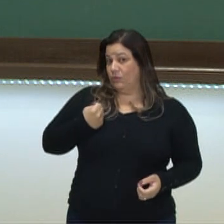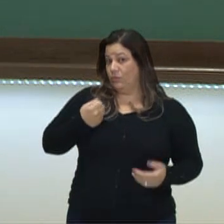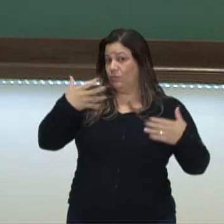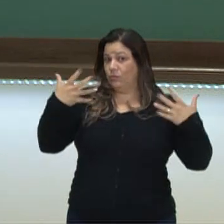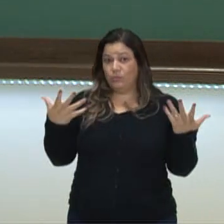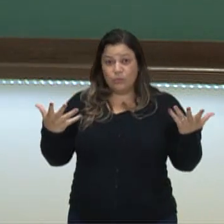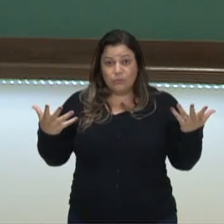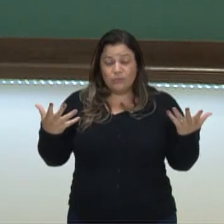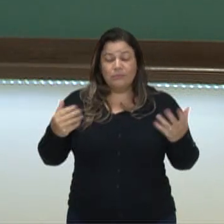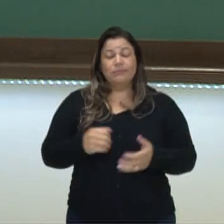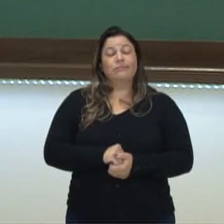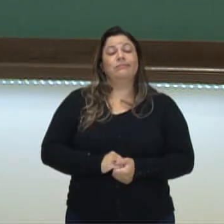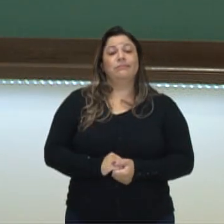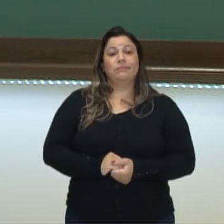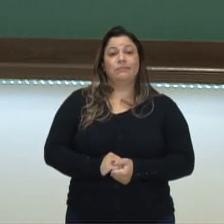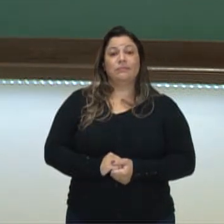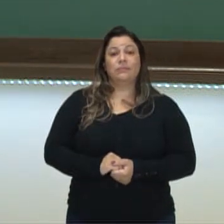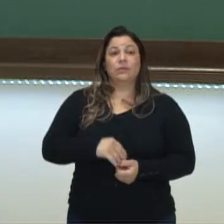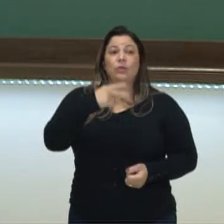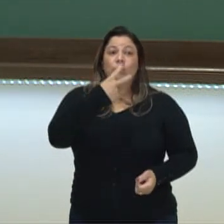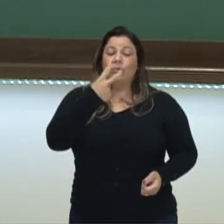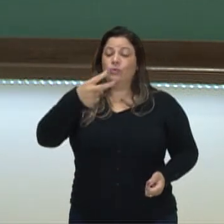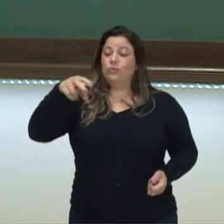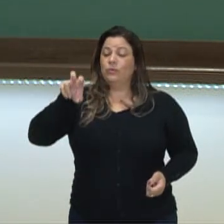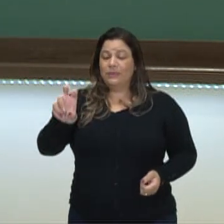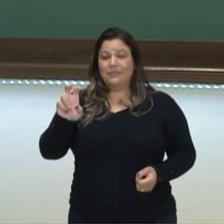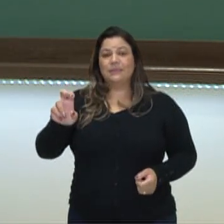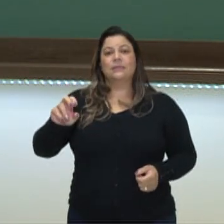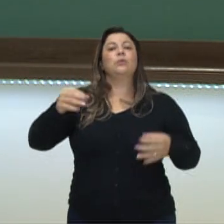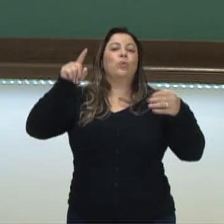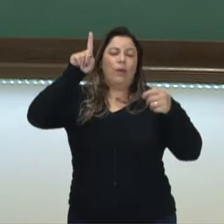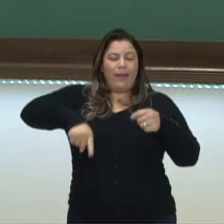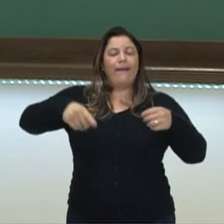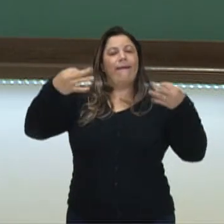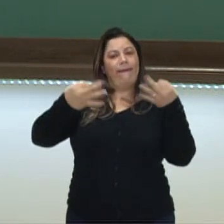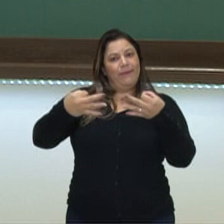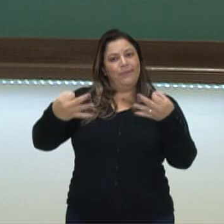Aliás, o número 225 é um quadrado perfeito.